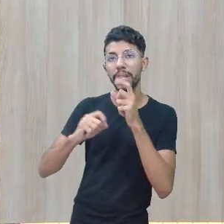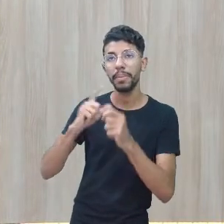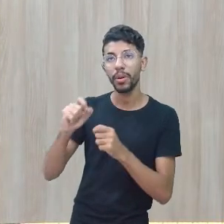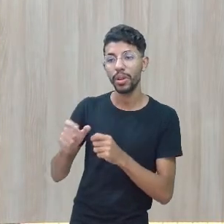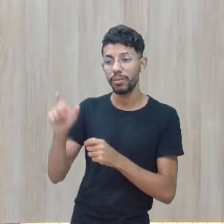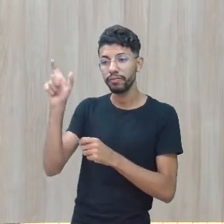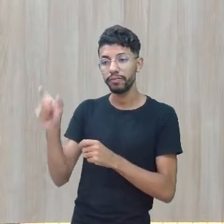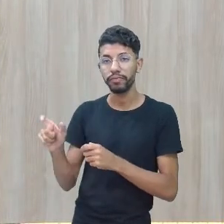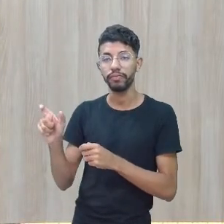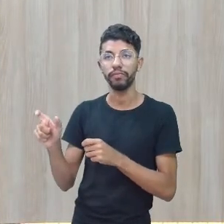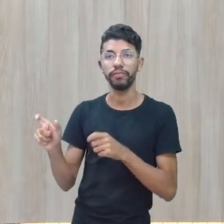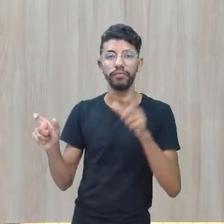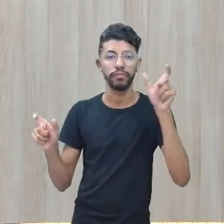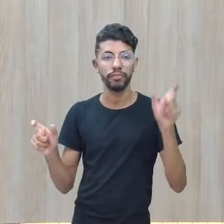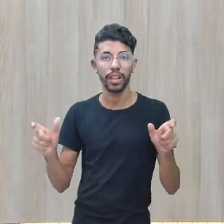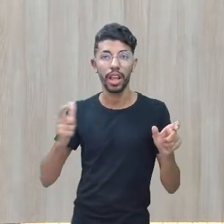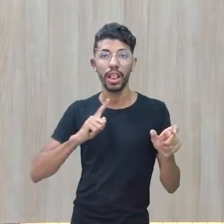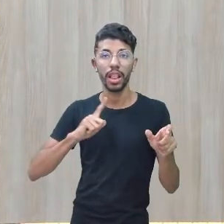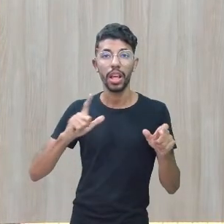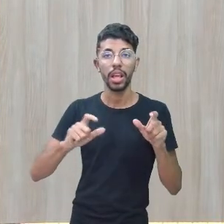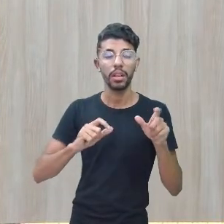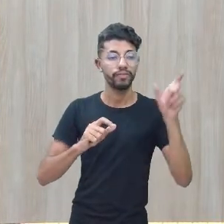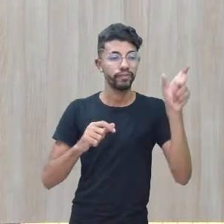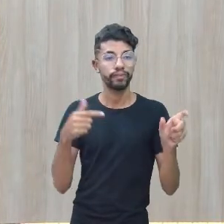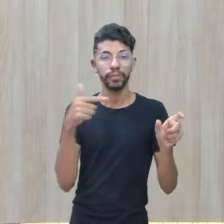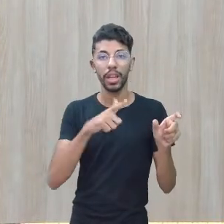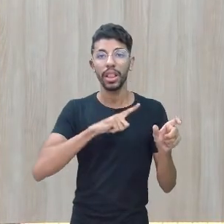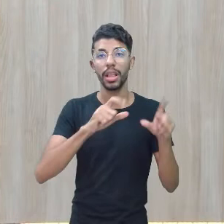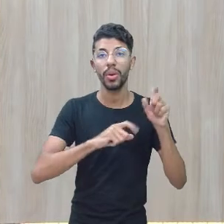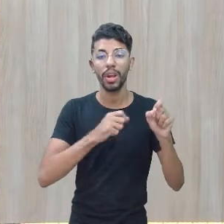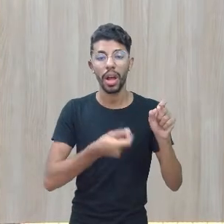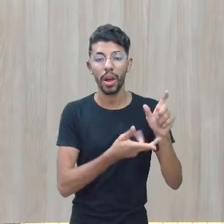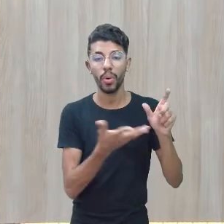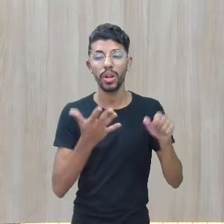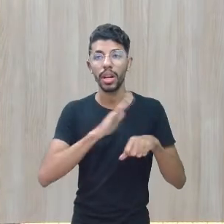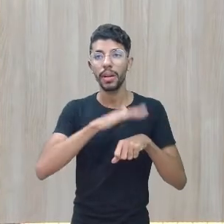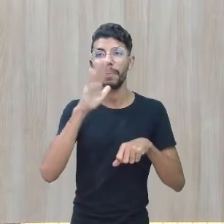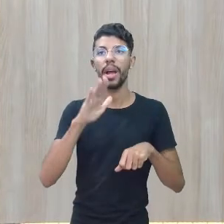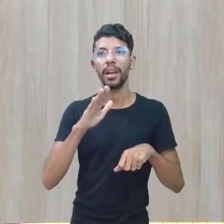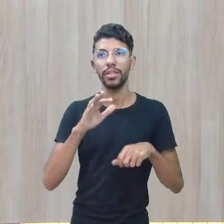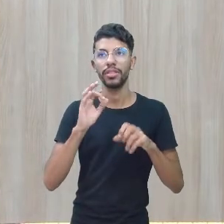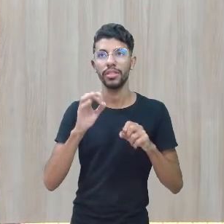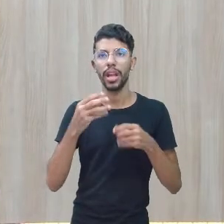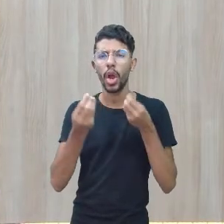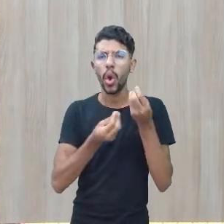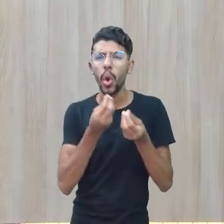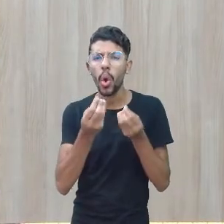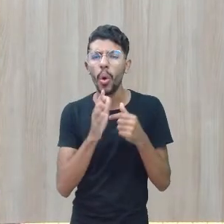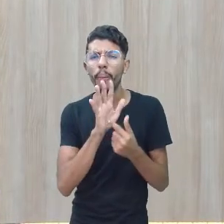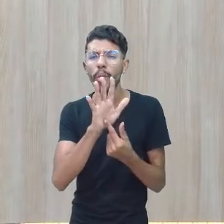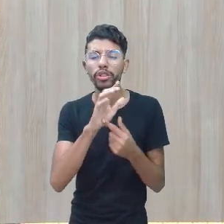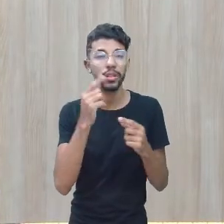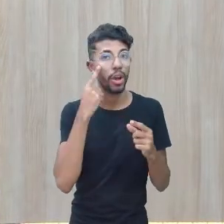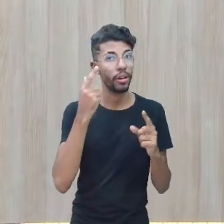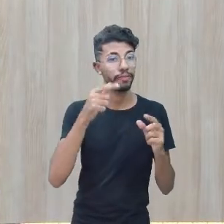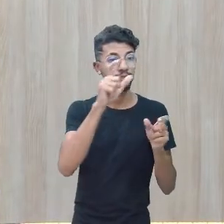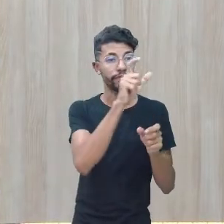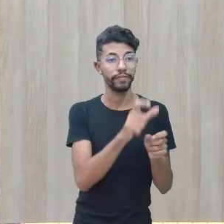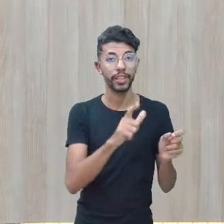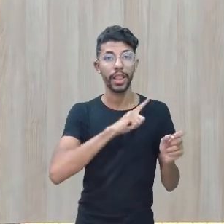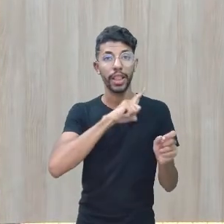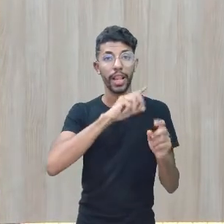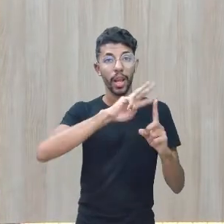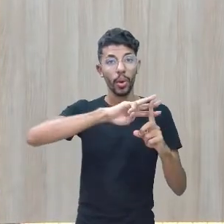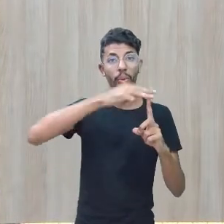que o outro. E essa quantidade maior era relacionada de que maneira? Um tem o triplo do outro. Então, se um